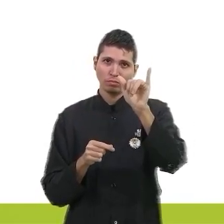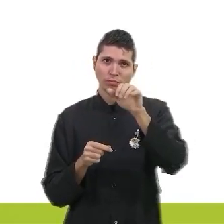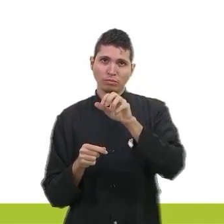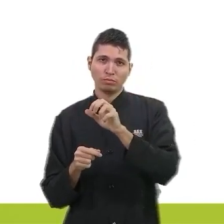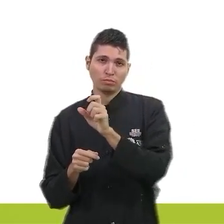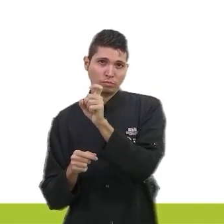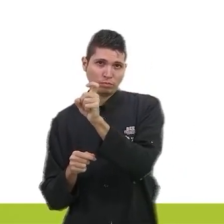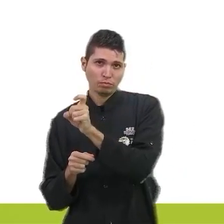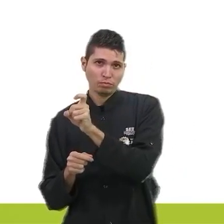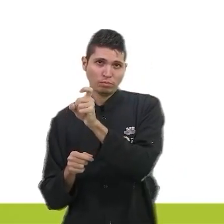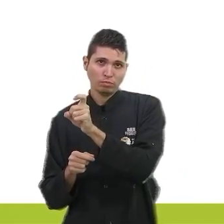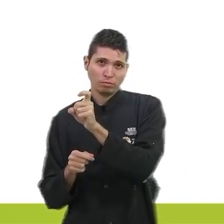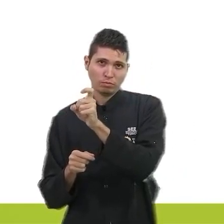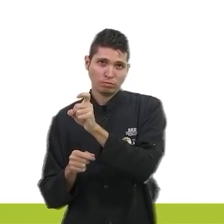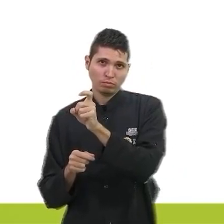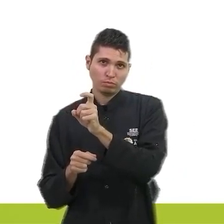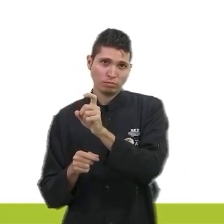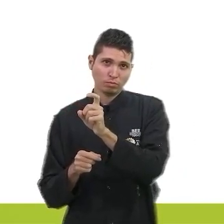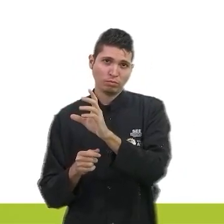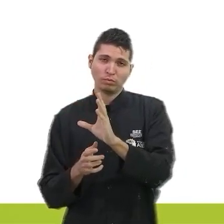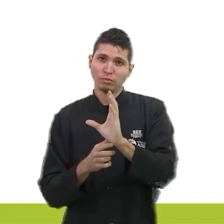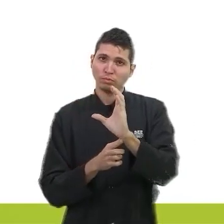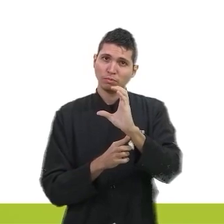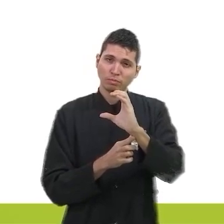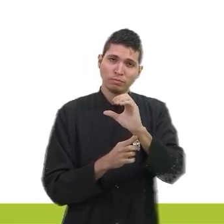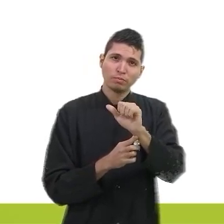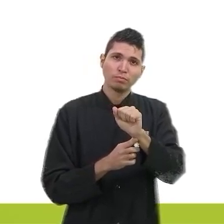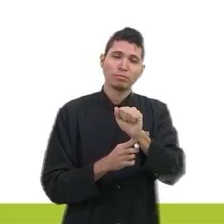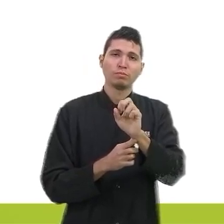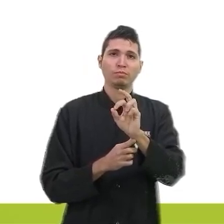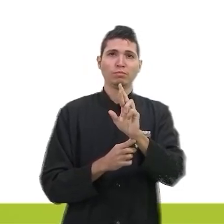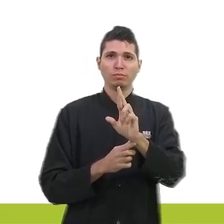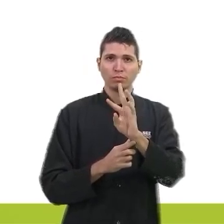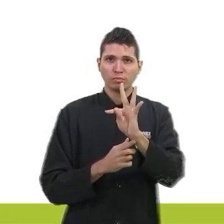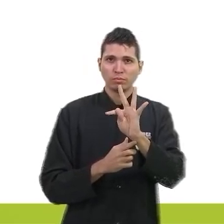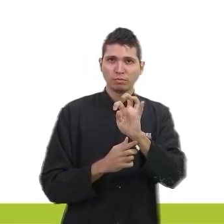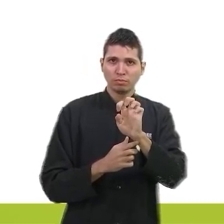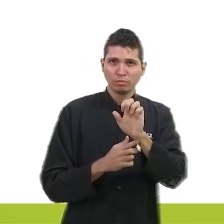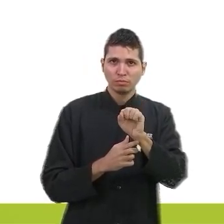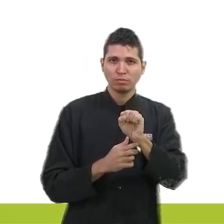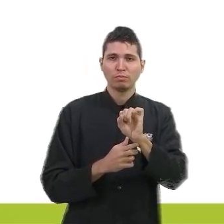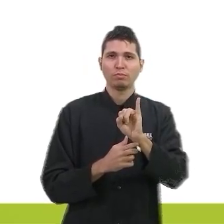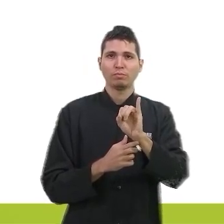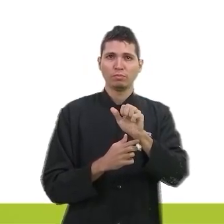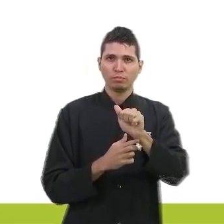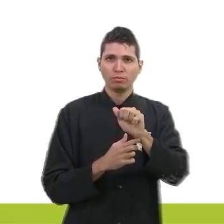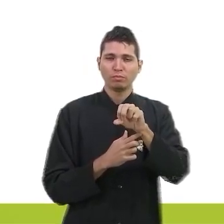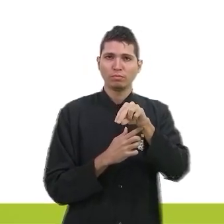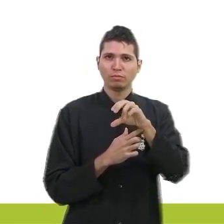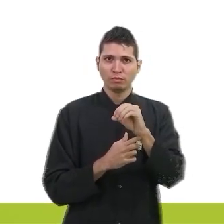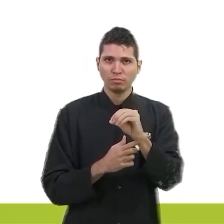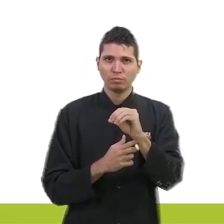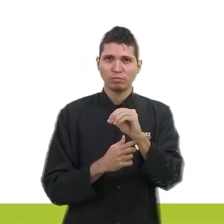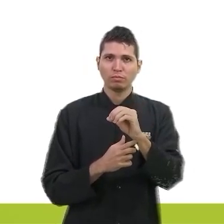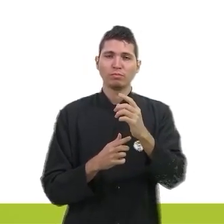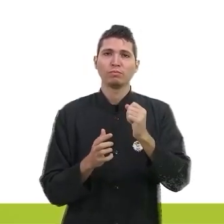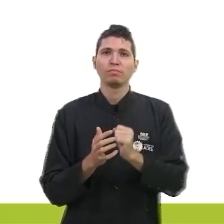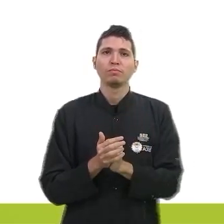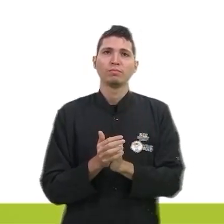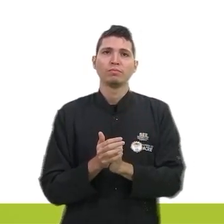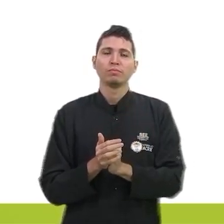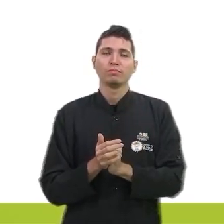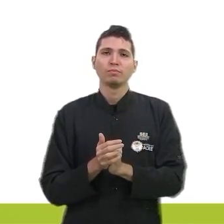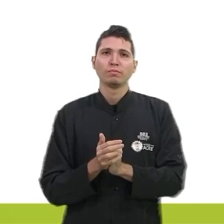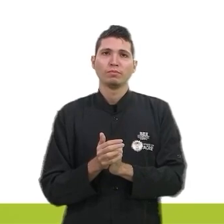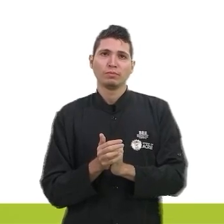que formam o plano cartesiano. Pois bem, digamos que eu marque um ponto aqui